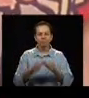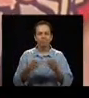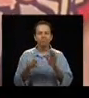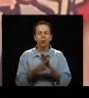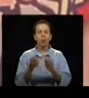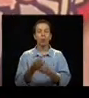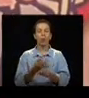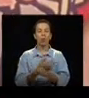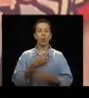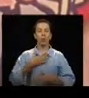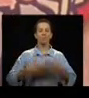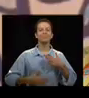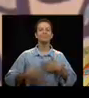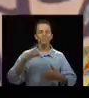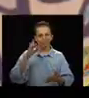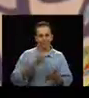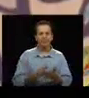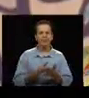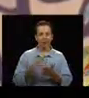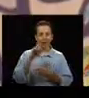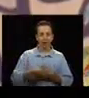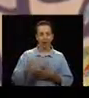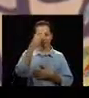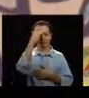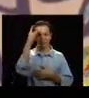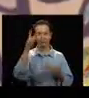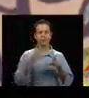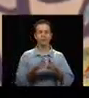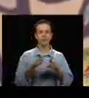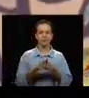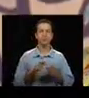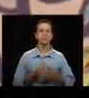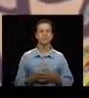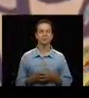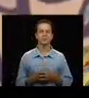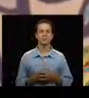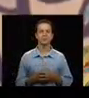marcam rotundamente o corpo, né? Ele era uma pessoa frágil à maldade humana.